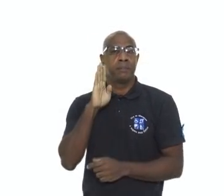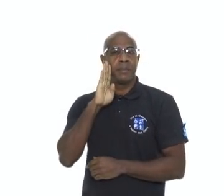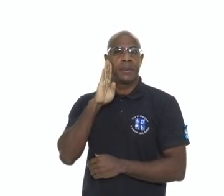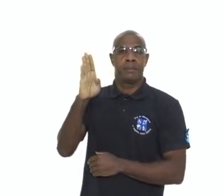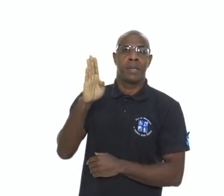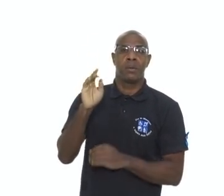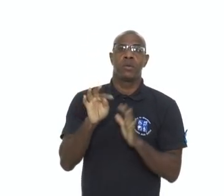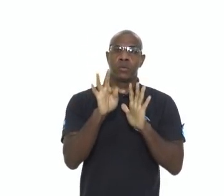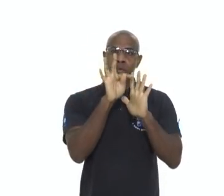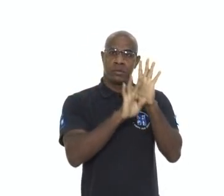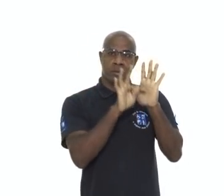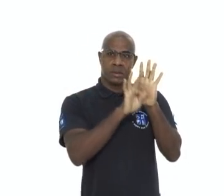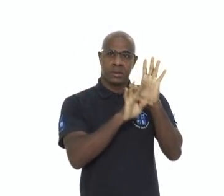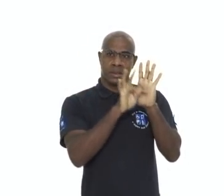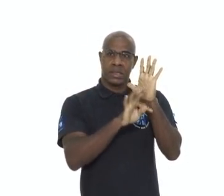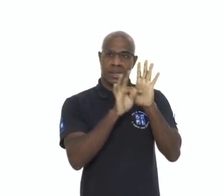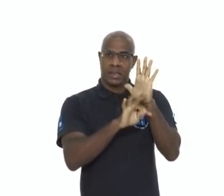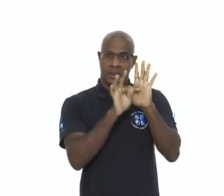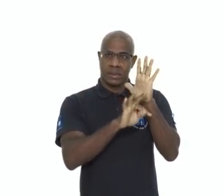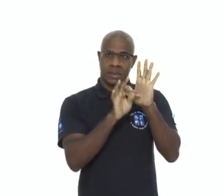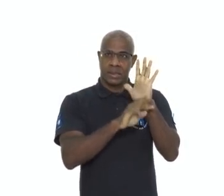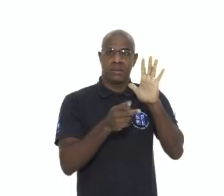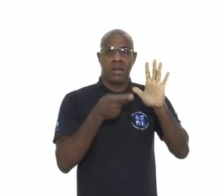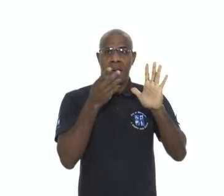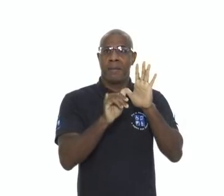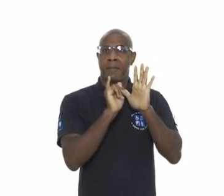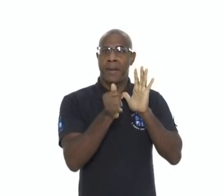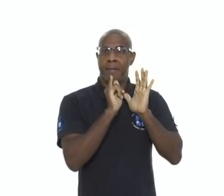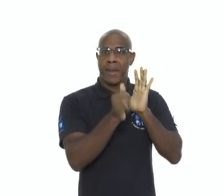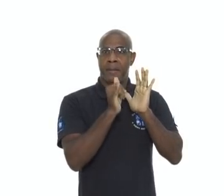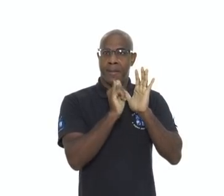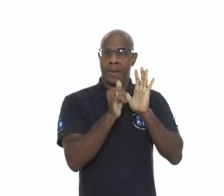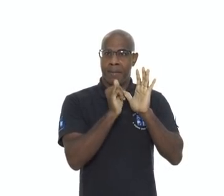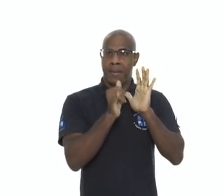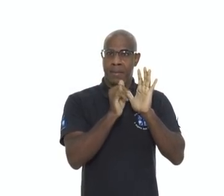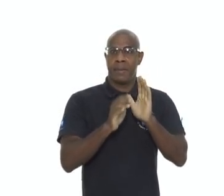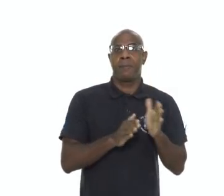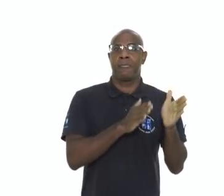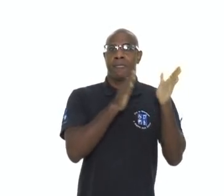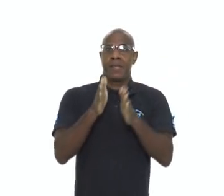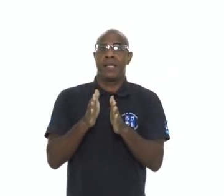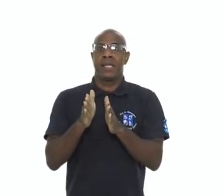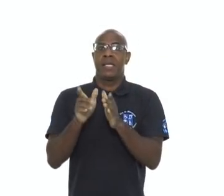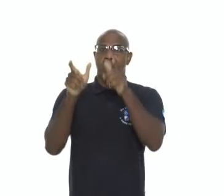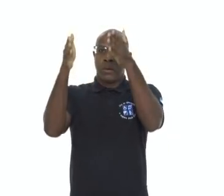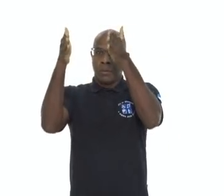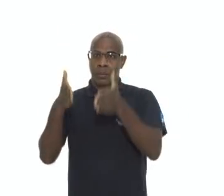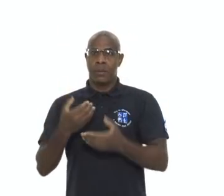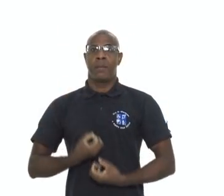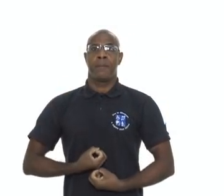entre um texto narrativo em prosa e um poema é que